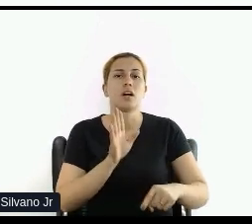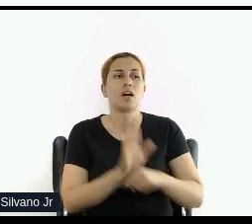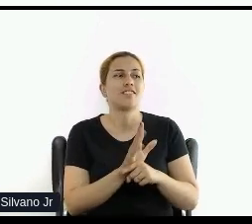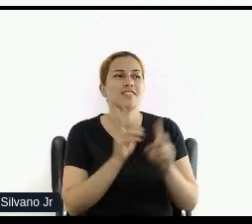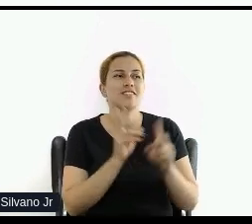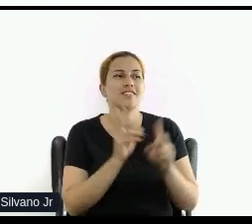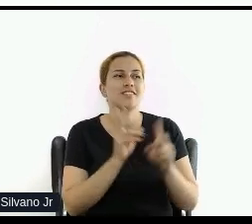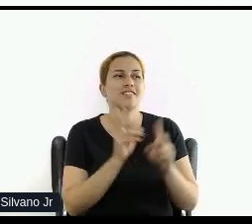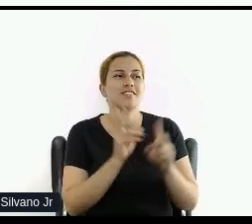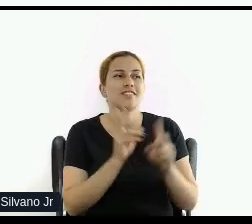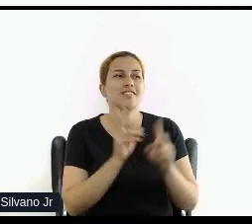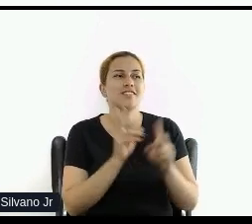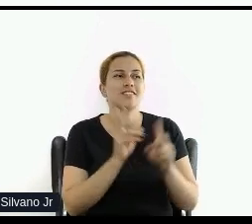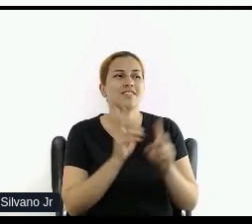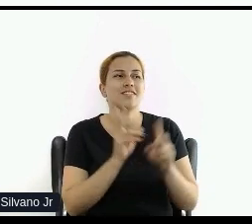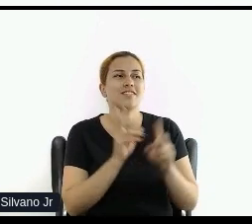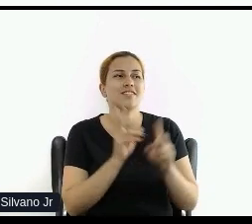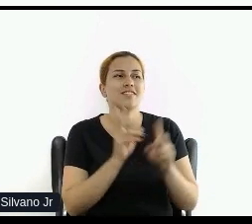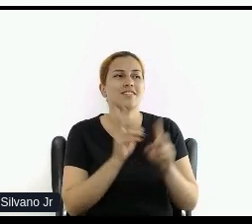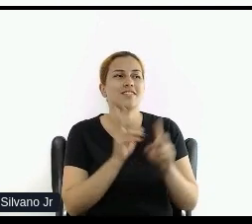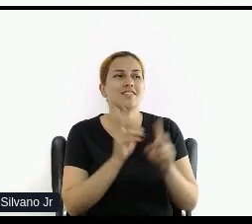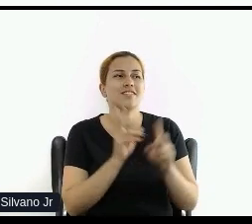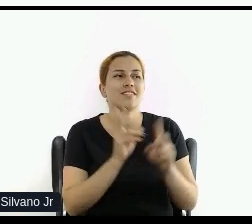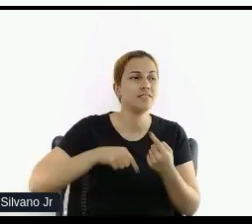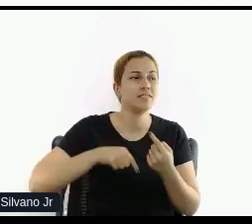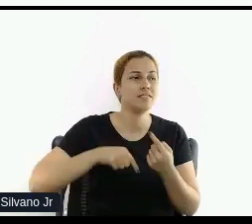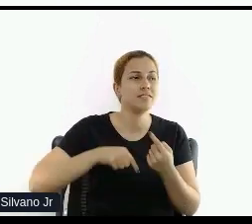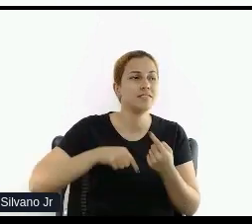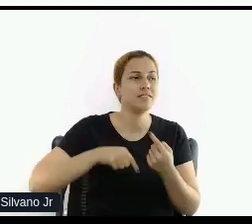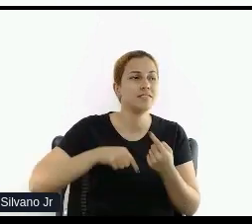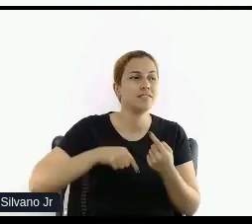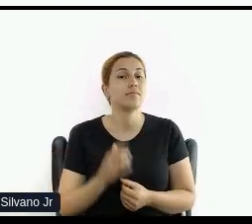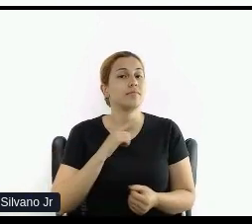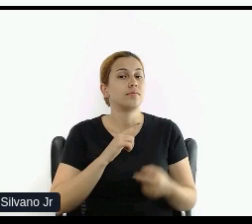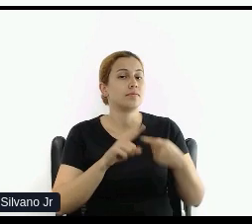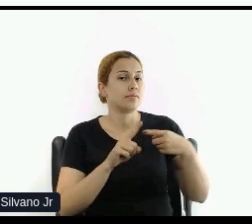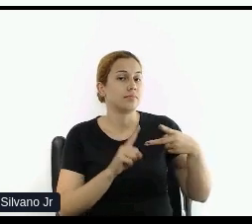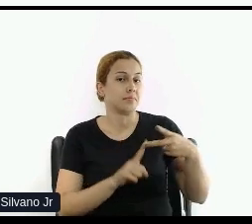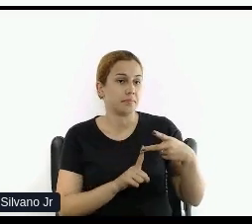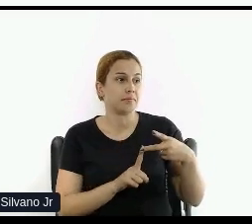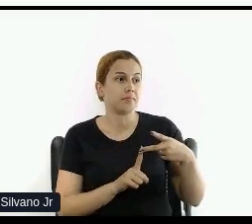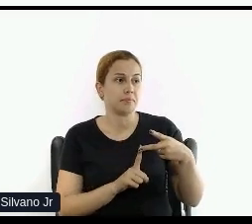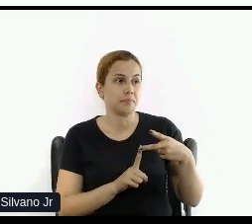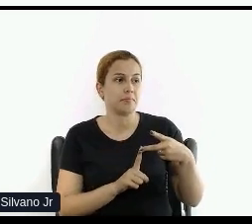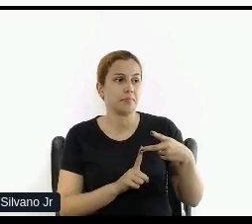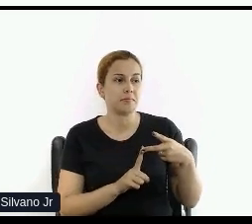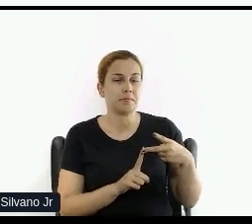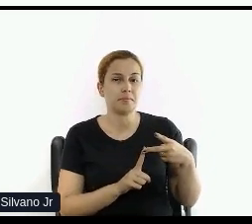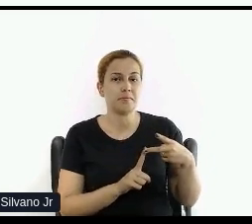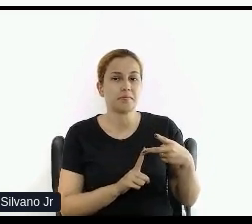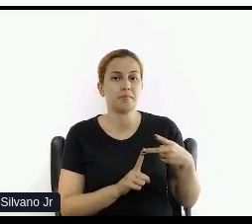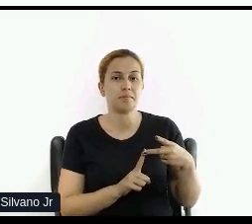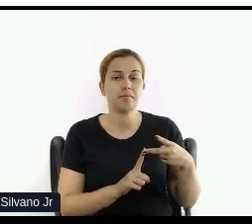gente colabore esses trechos de código. E eu fiz 2 práticas aqui nesse Colab de como a gente